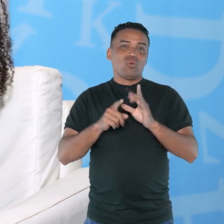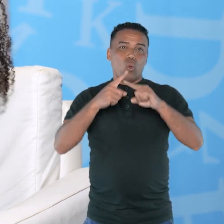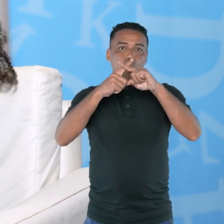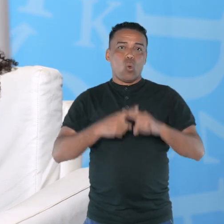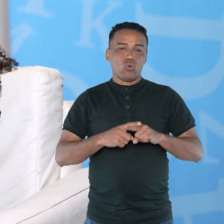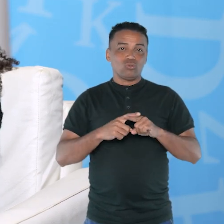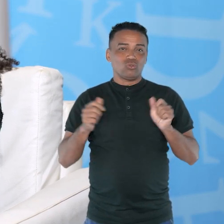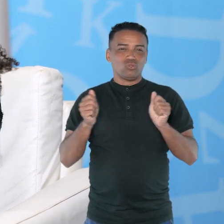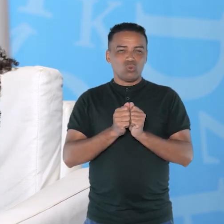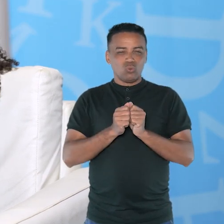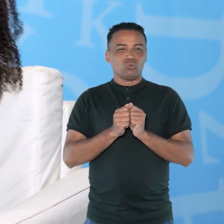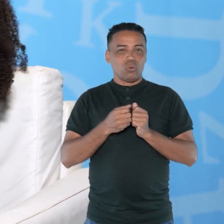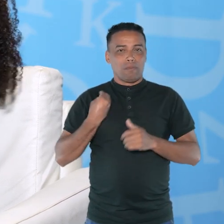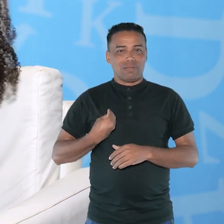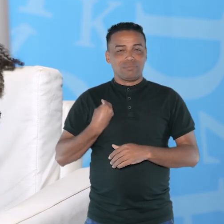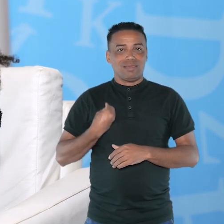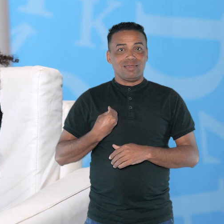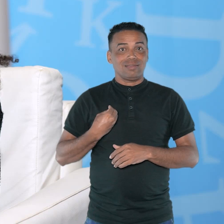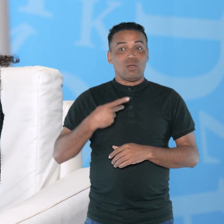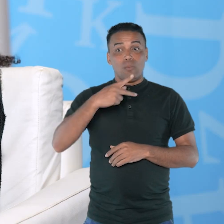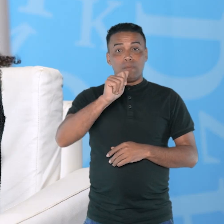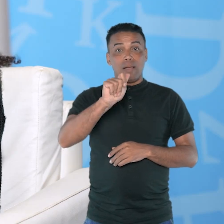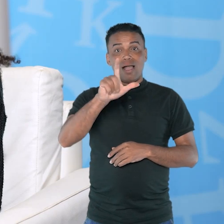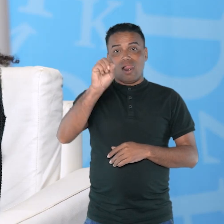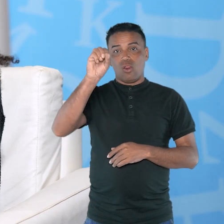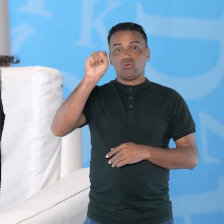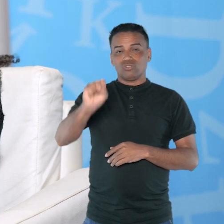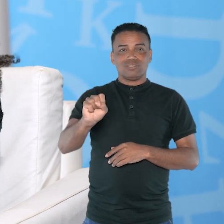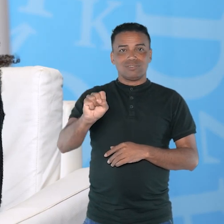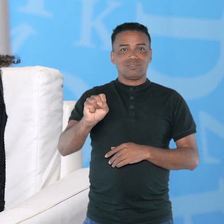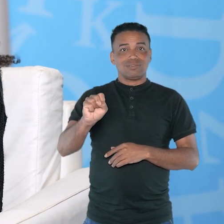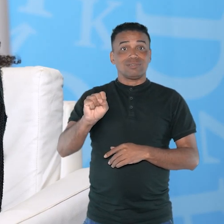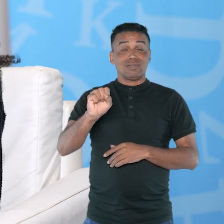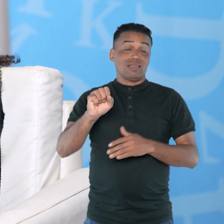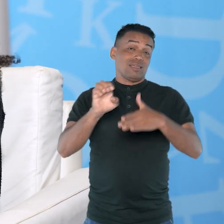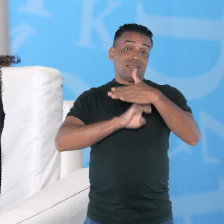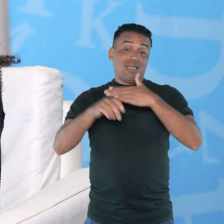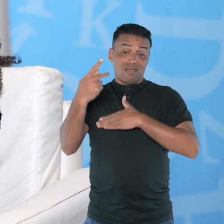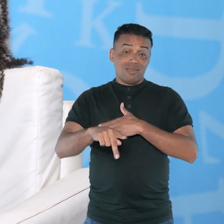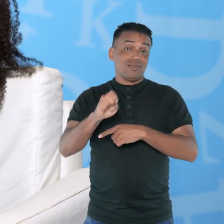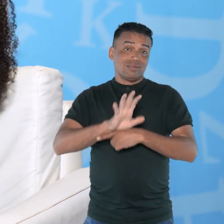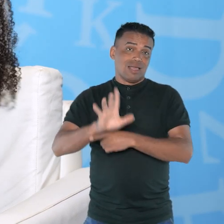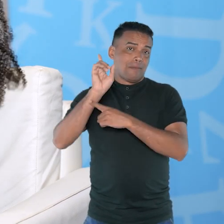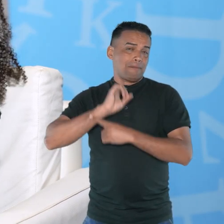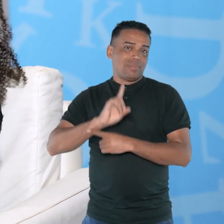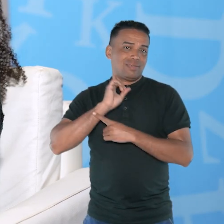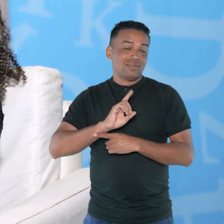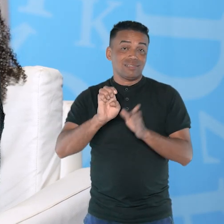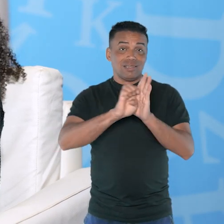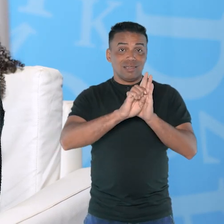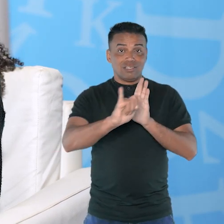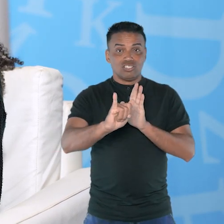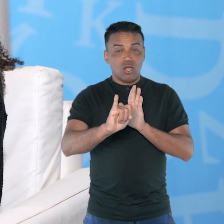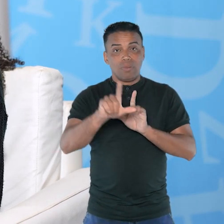participei. Eu sei que a editora Palas, que é uma editora daqui de Minas, né, tão bonita, tão antiga, ela faz um edital